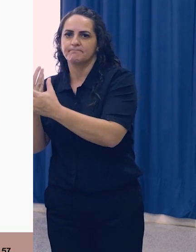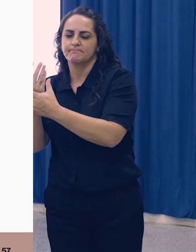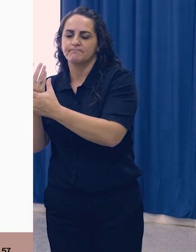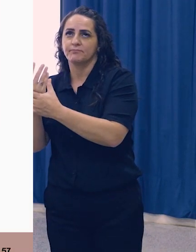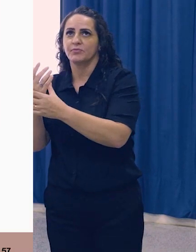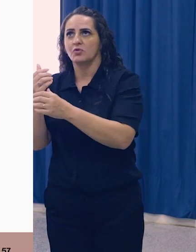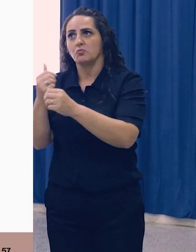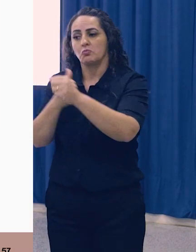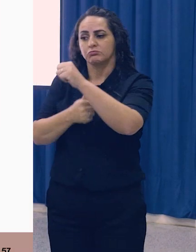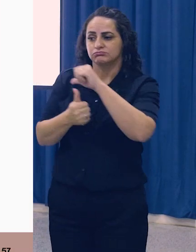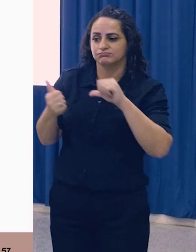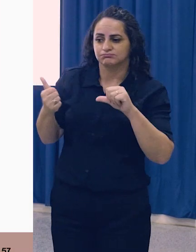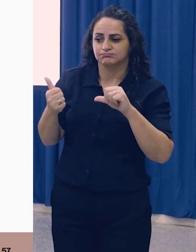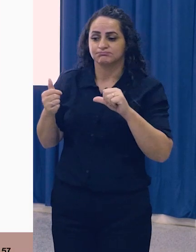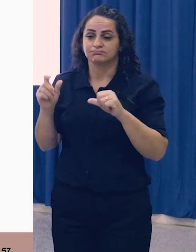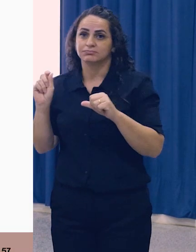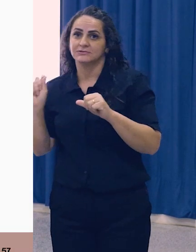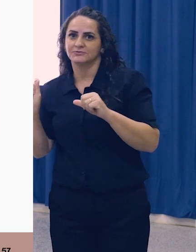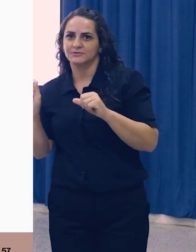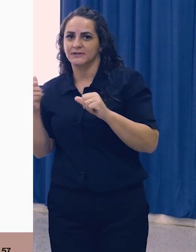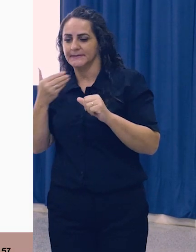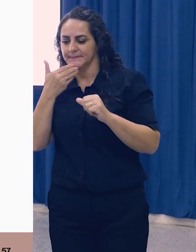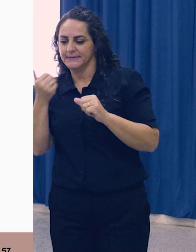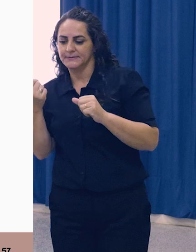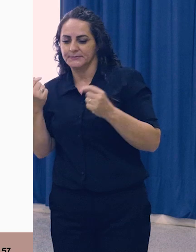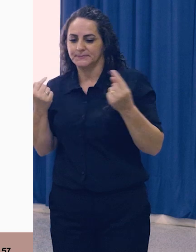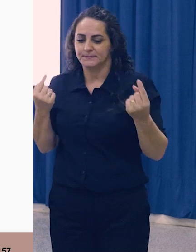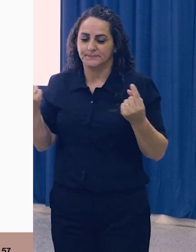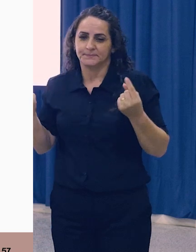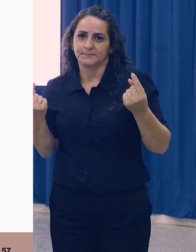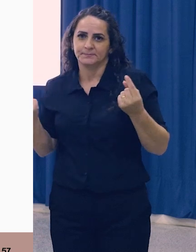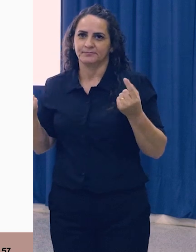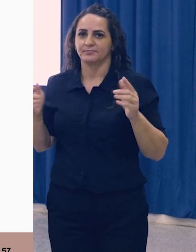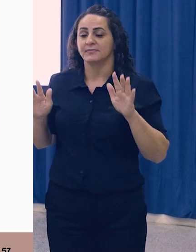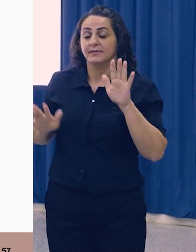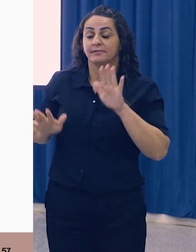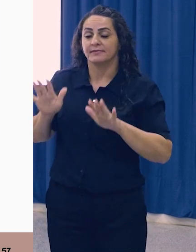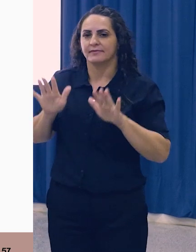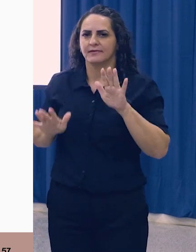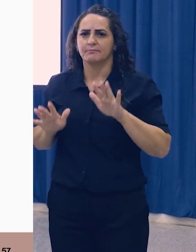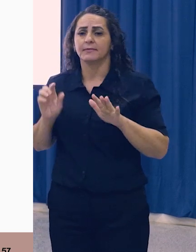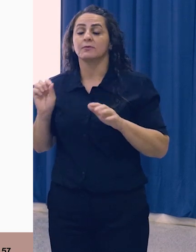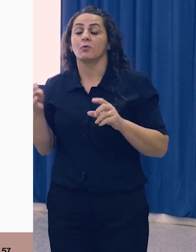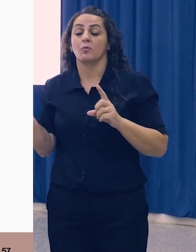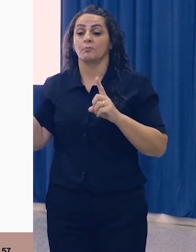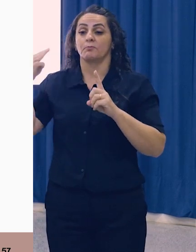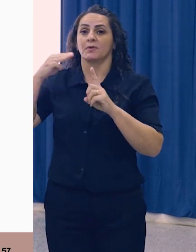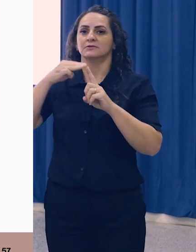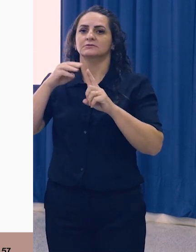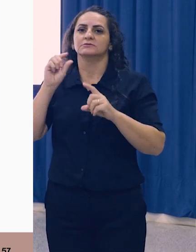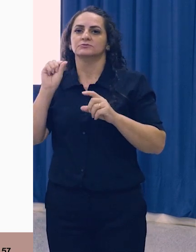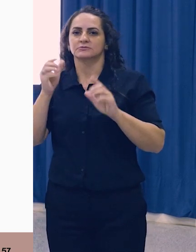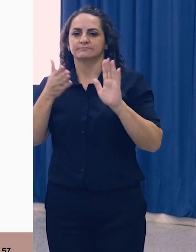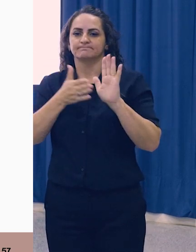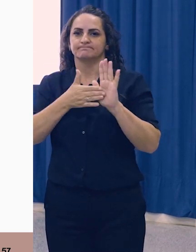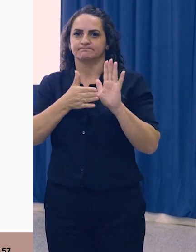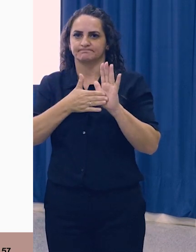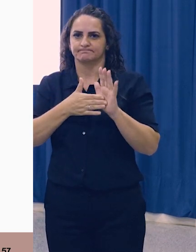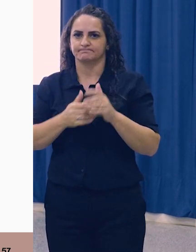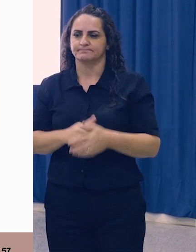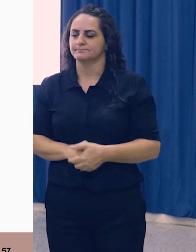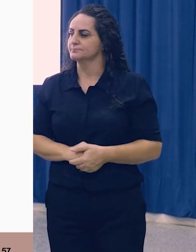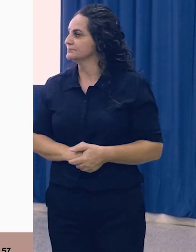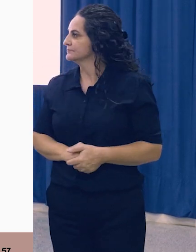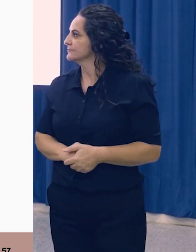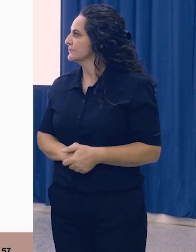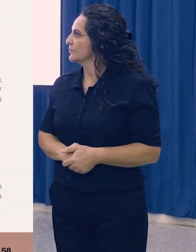o contrário, o que eu faço? Vai realmente para a questão de qual é a sua meta, qual é o propósito do teu filme.